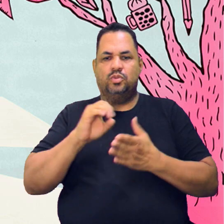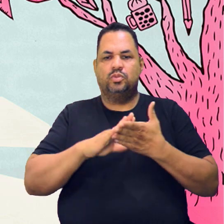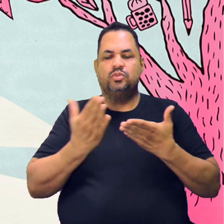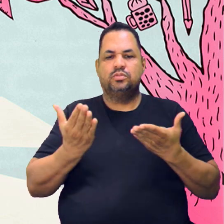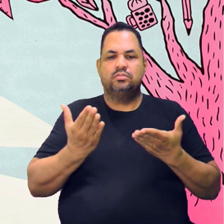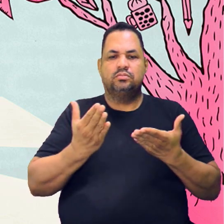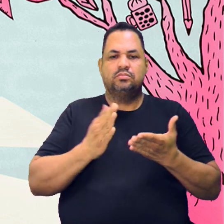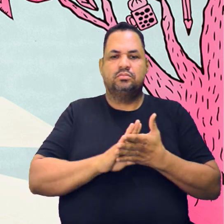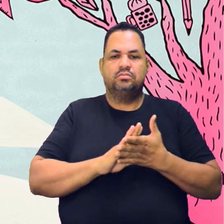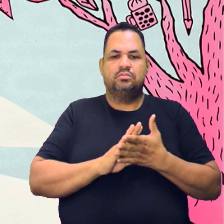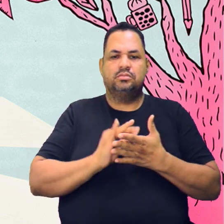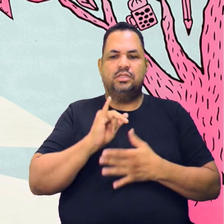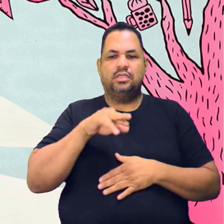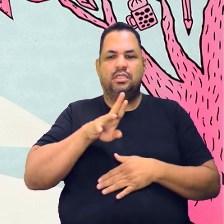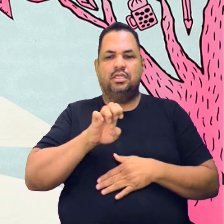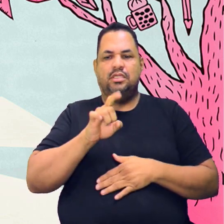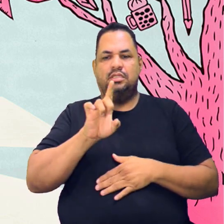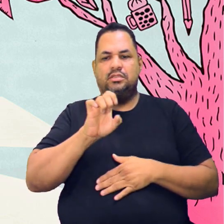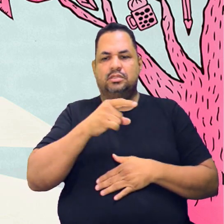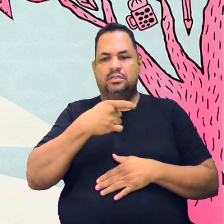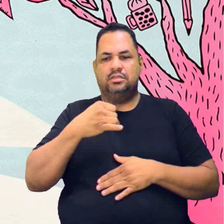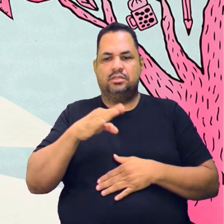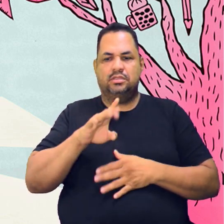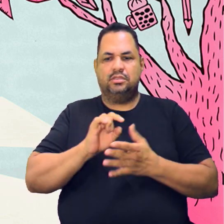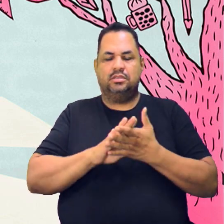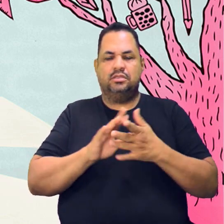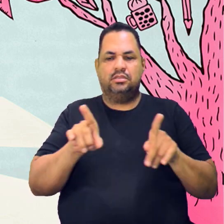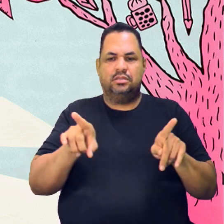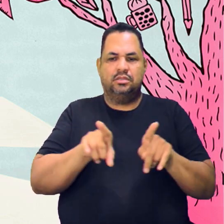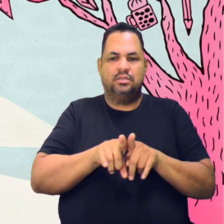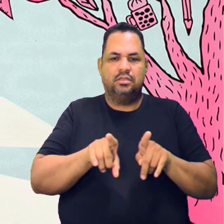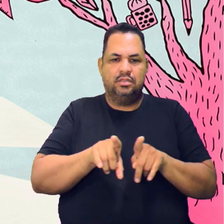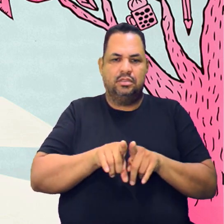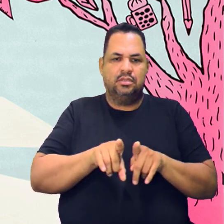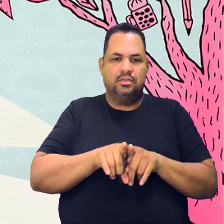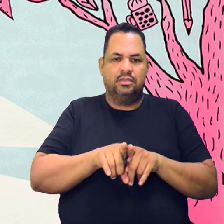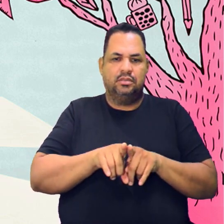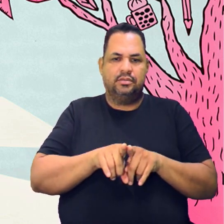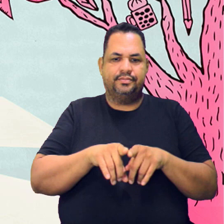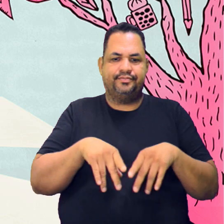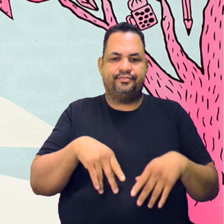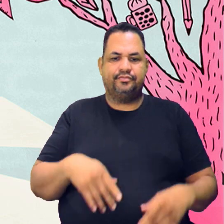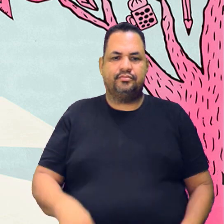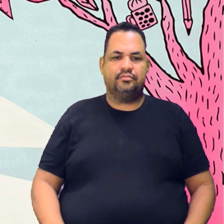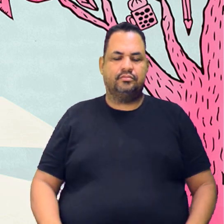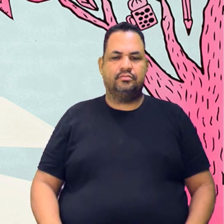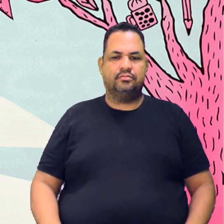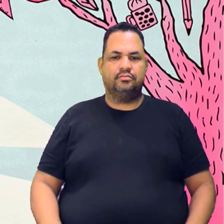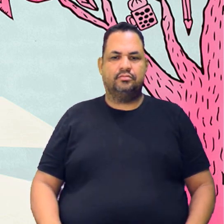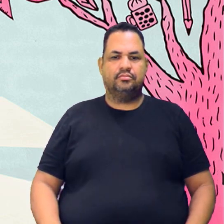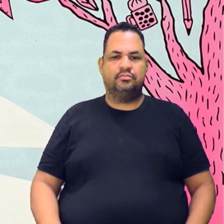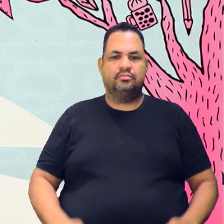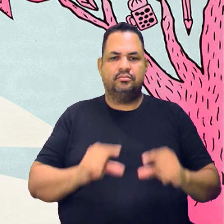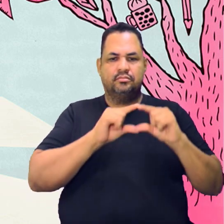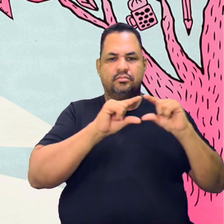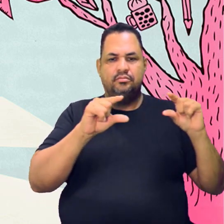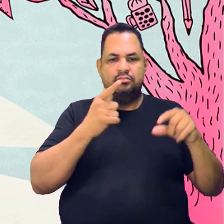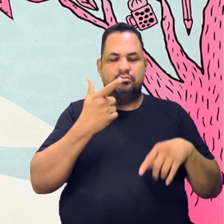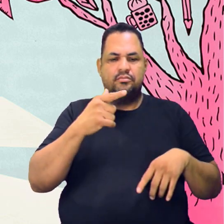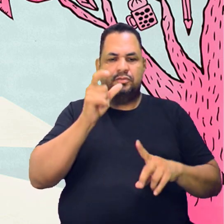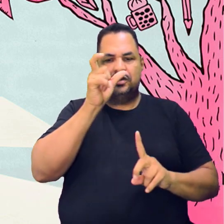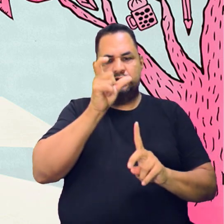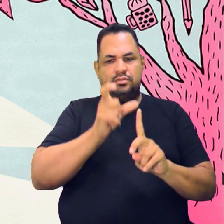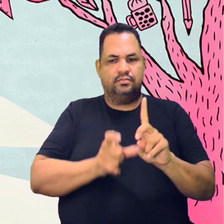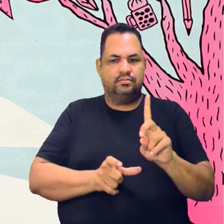ora, sujeito inexistente, que é a mesma coisa de eu falar a oração sem